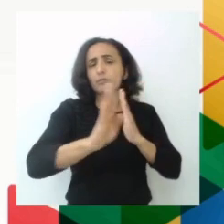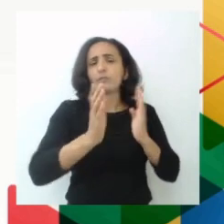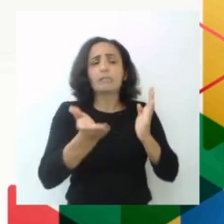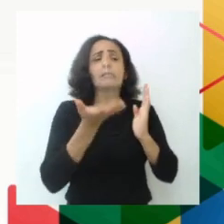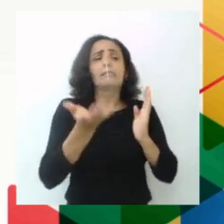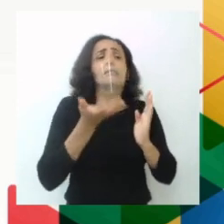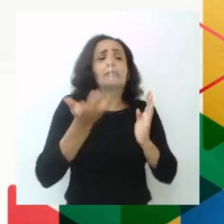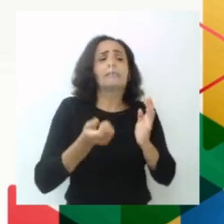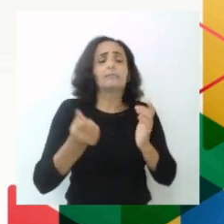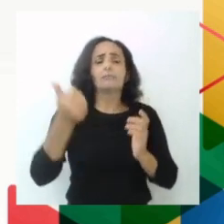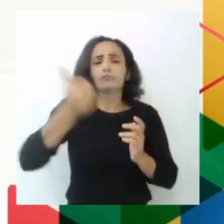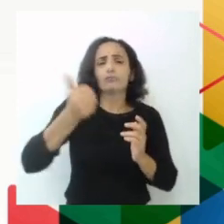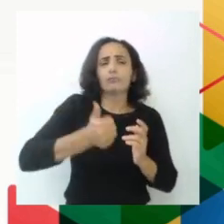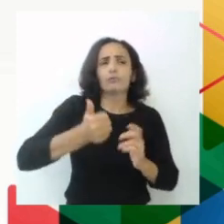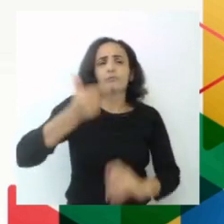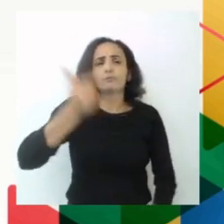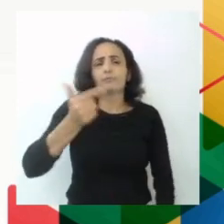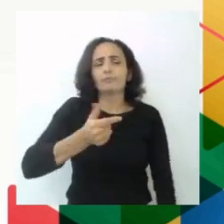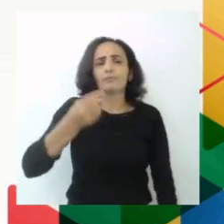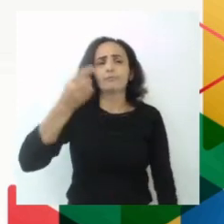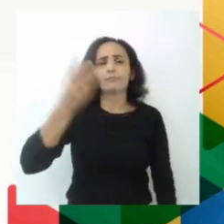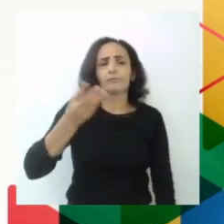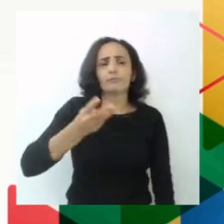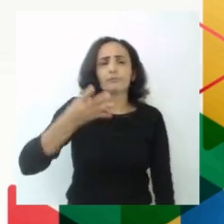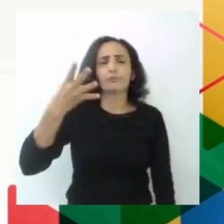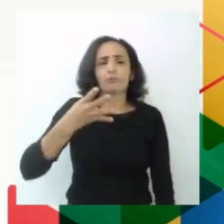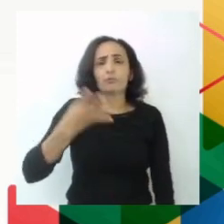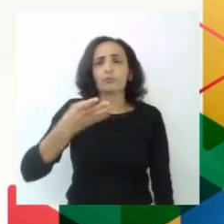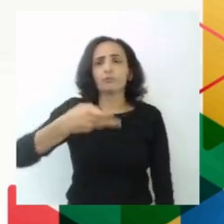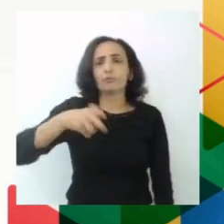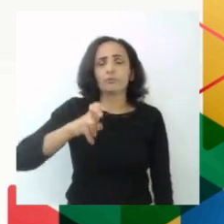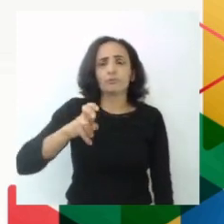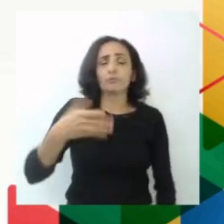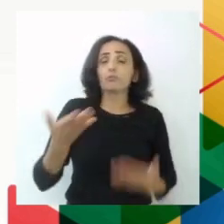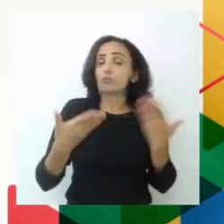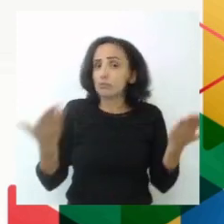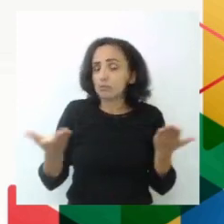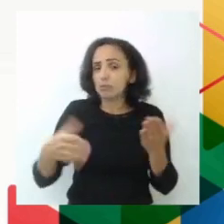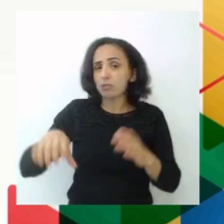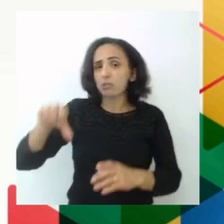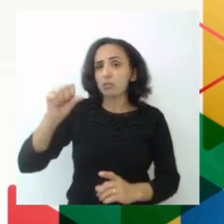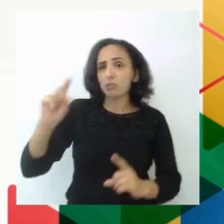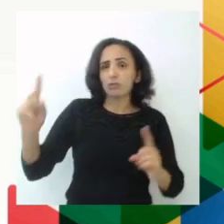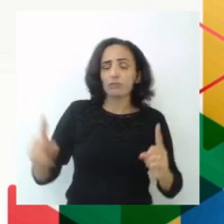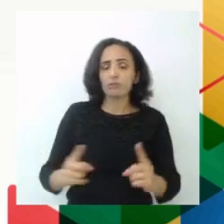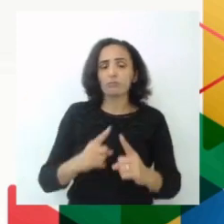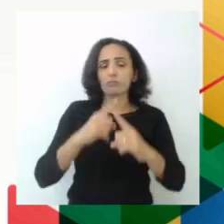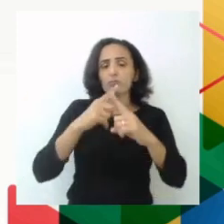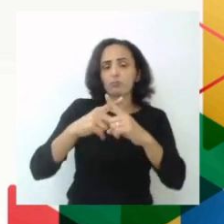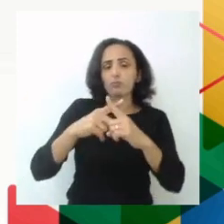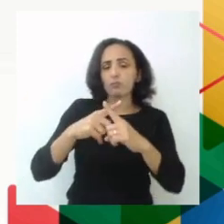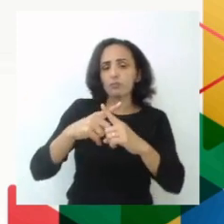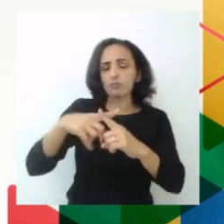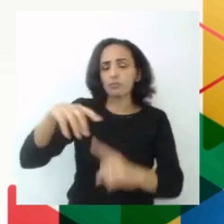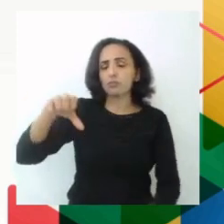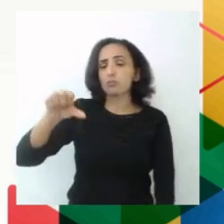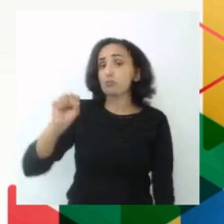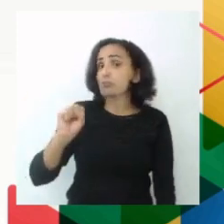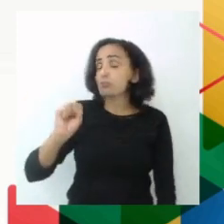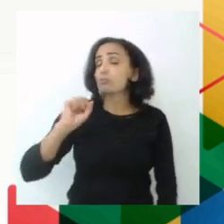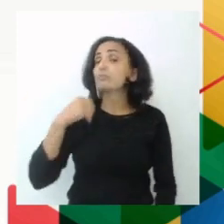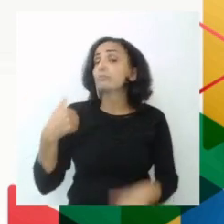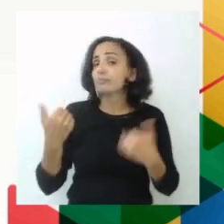pela nona posição? Ou pela segunda posição? 8. E agora é só multiplicar essas possibilidades. 9 vezes 8,